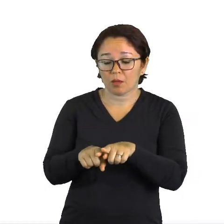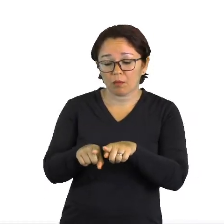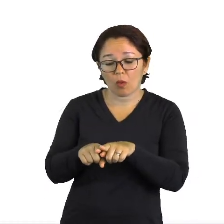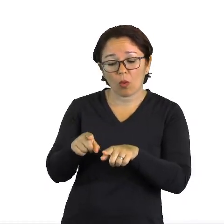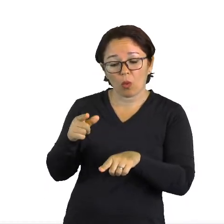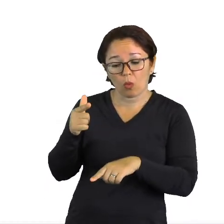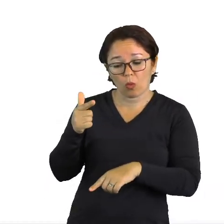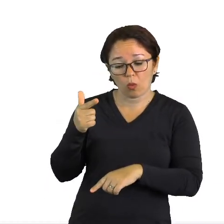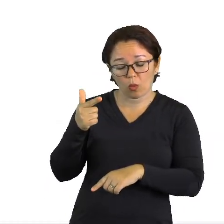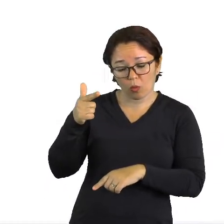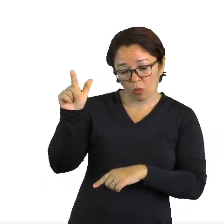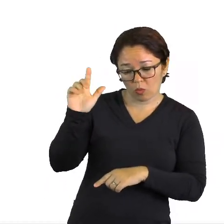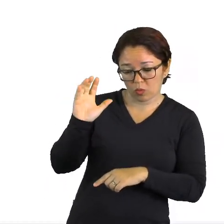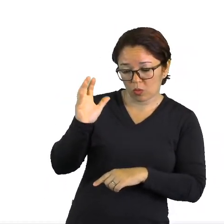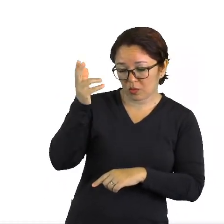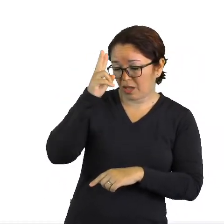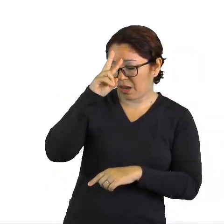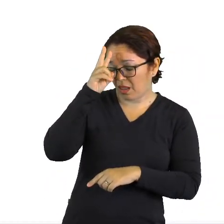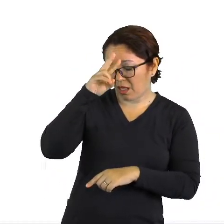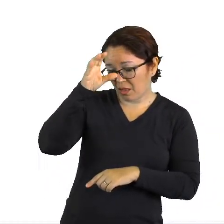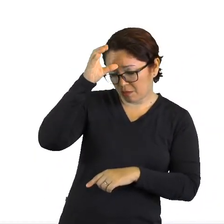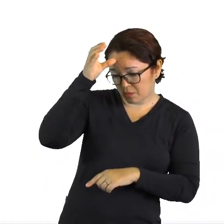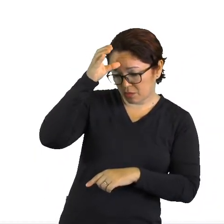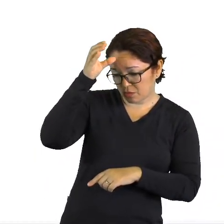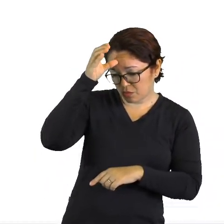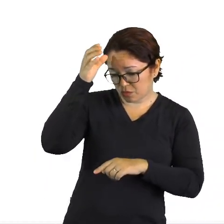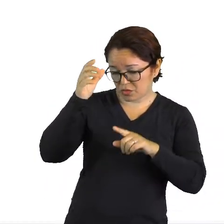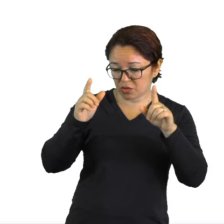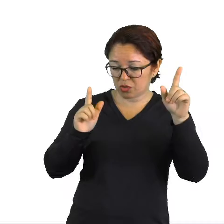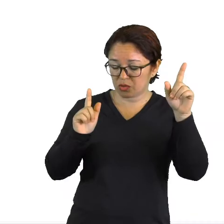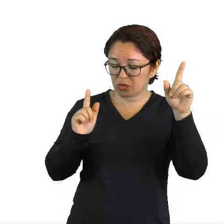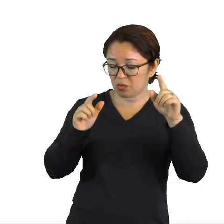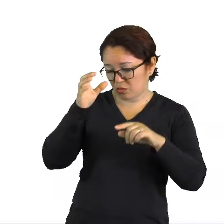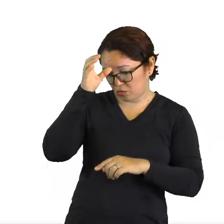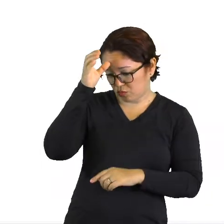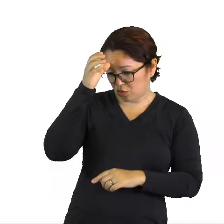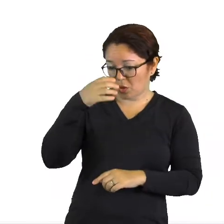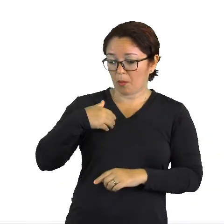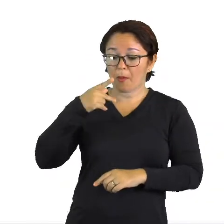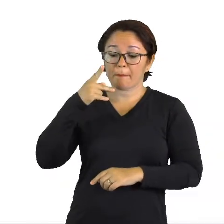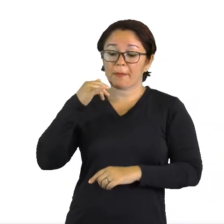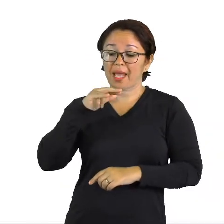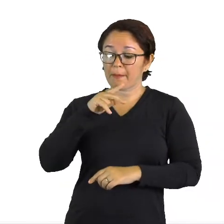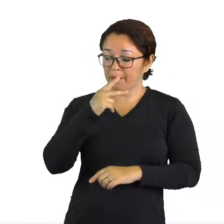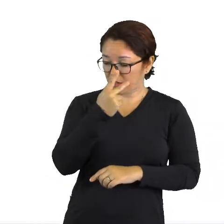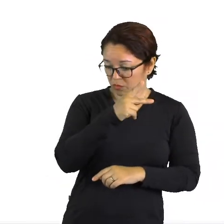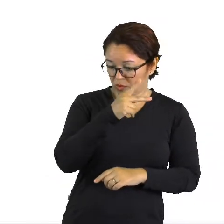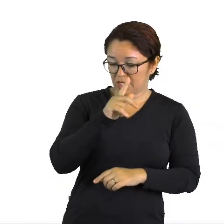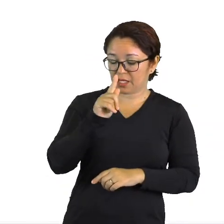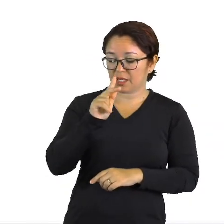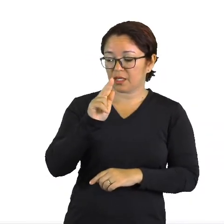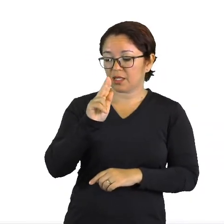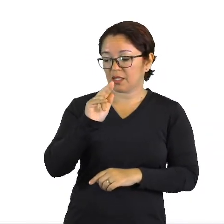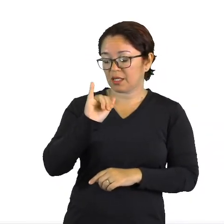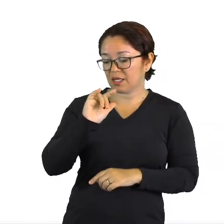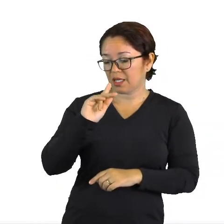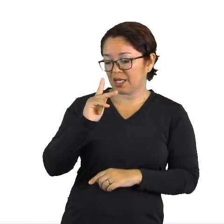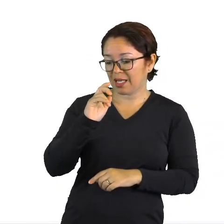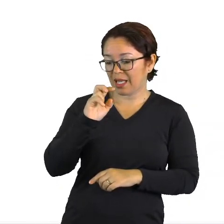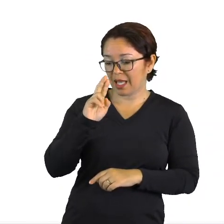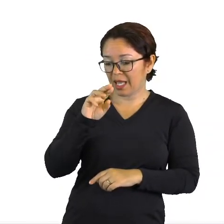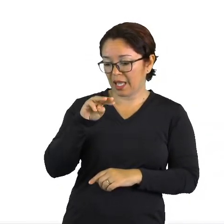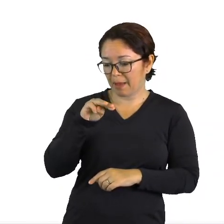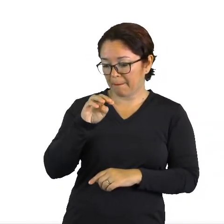Você se lembra do tio Guilherme, aquele irmão solteiro do papai que mora longe daqui? Pois é, ele não é mais